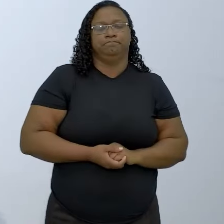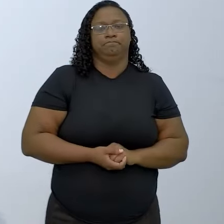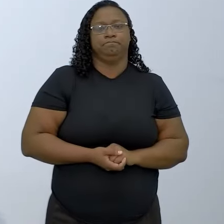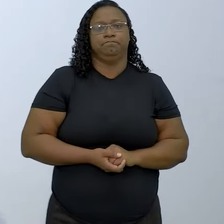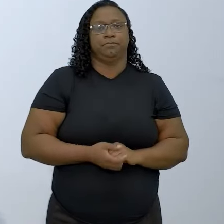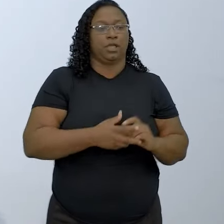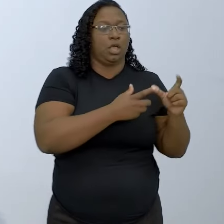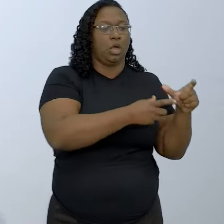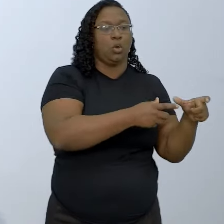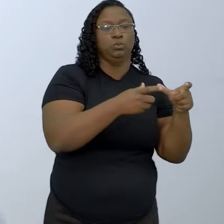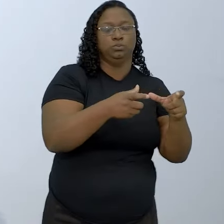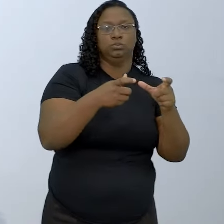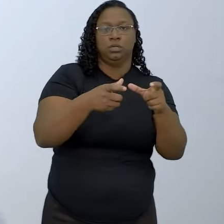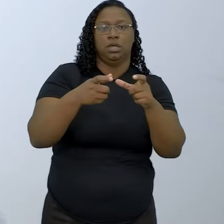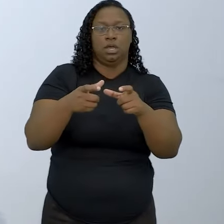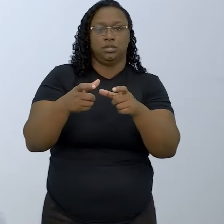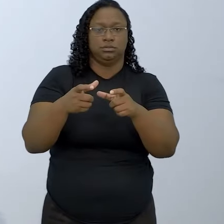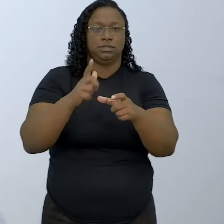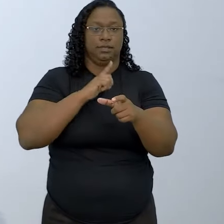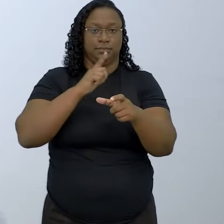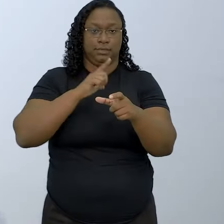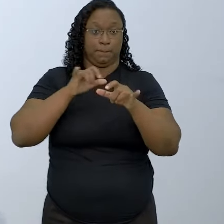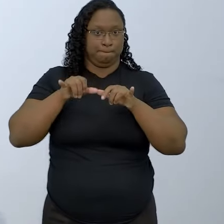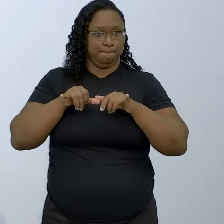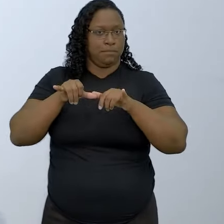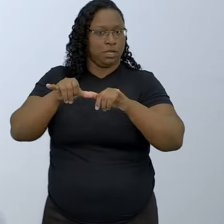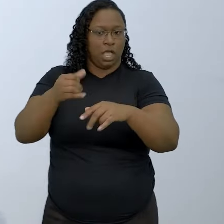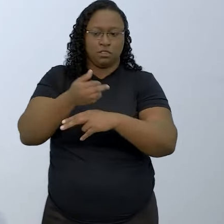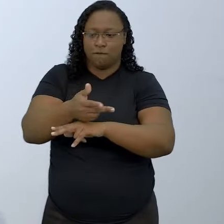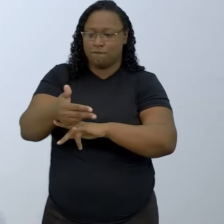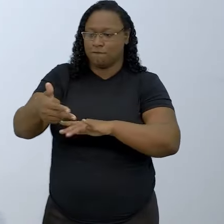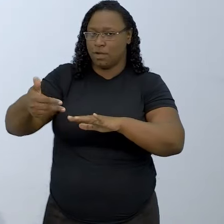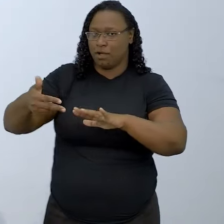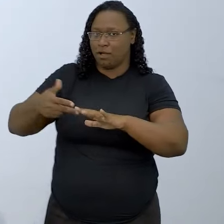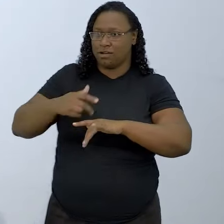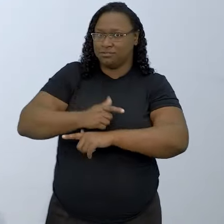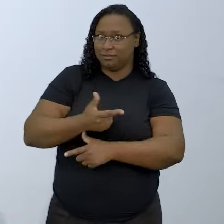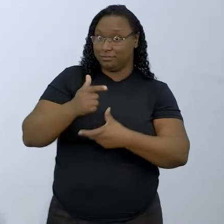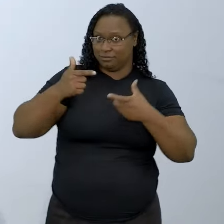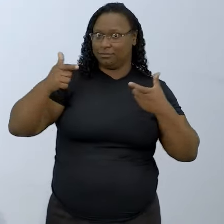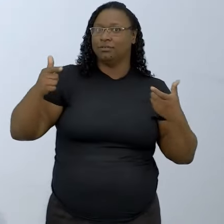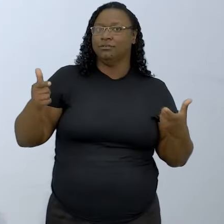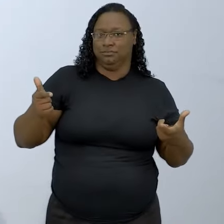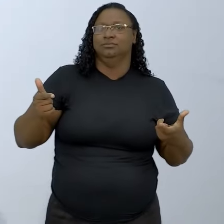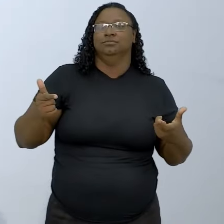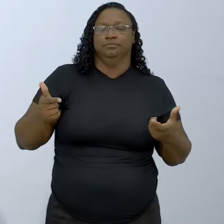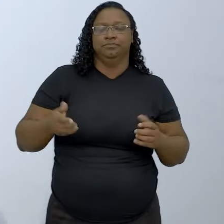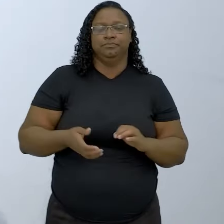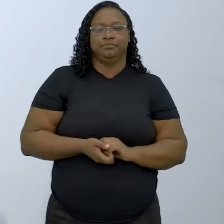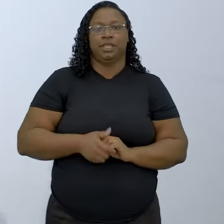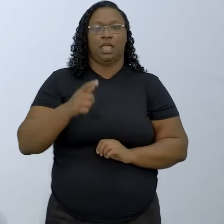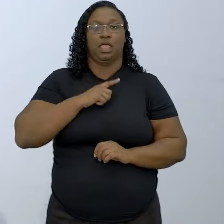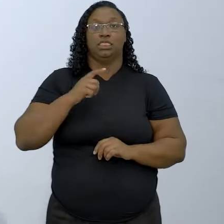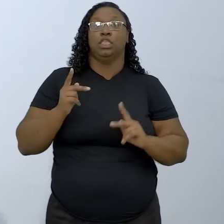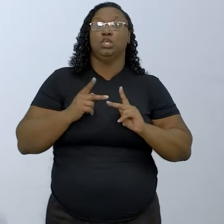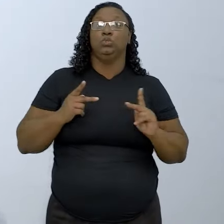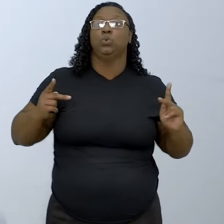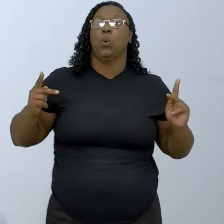Todos esses lugares têm mercado e uma variedade de mercados grandes. A gente tem